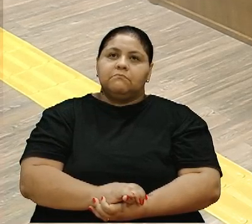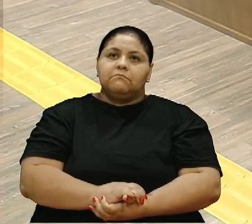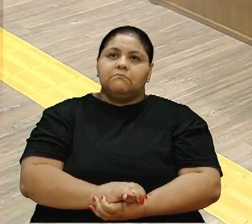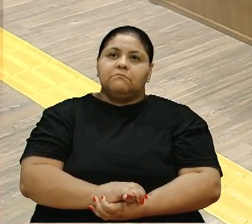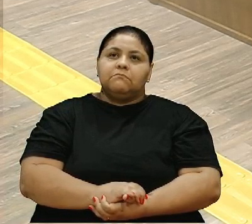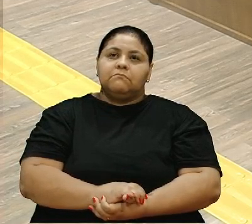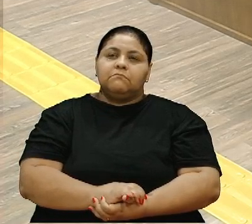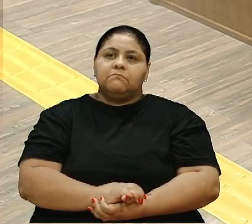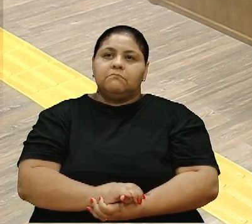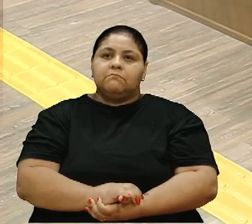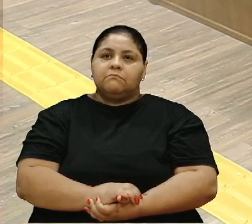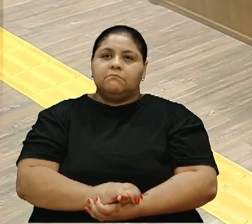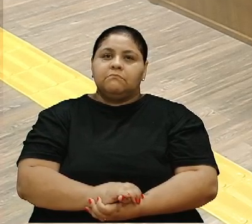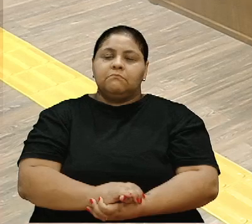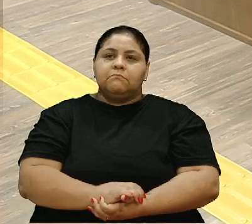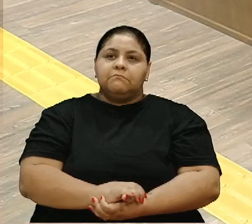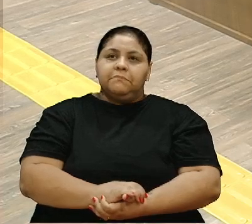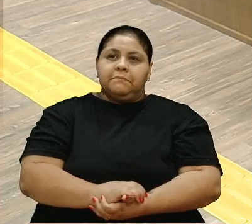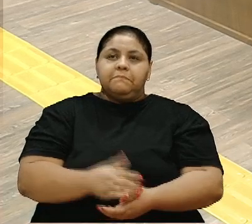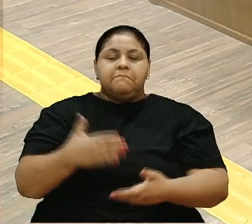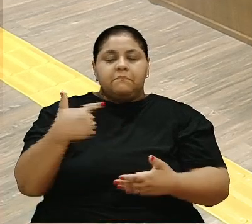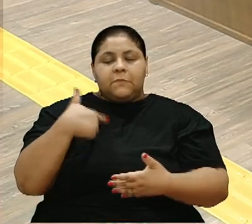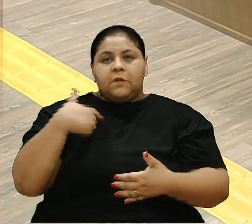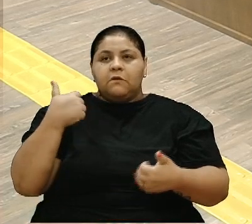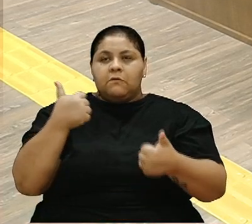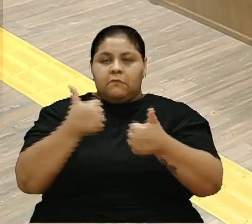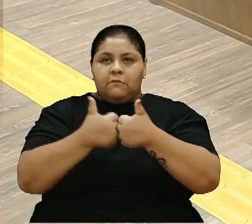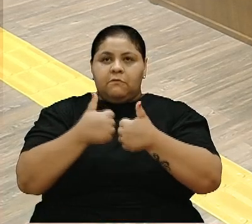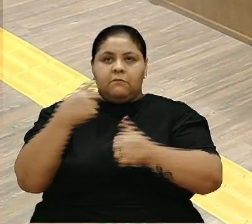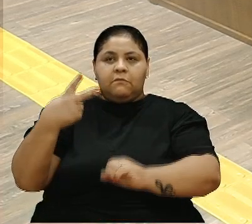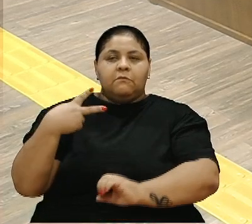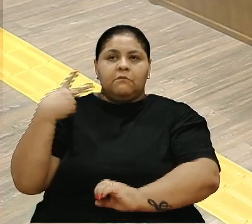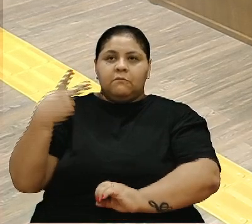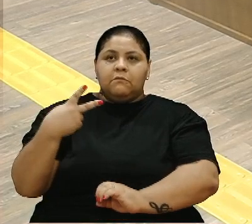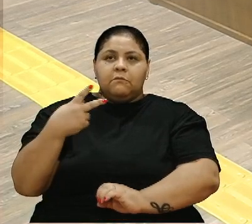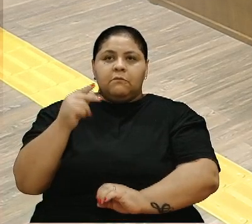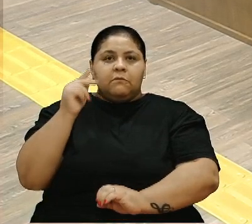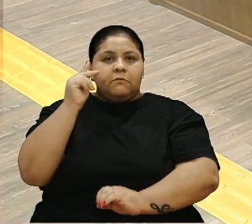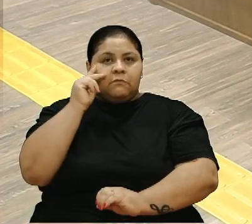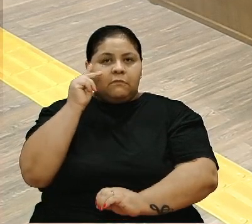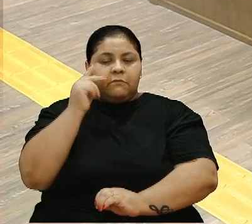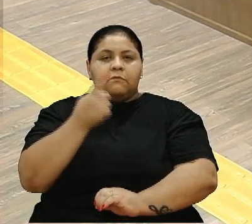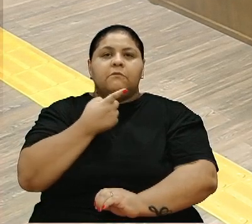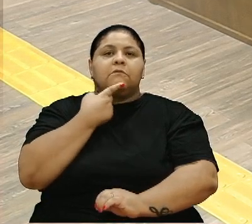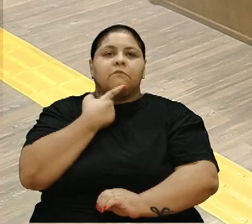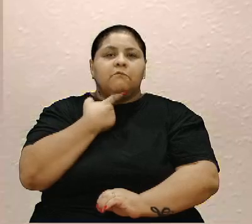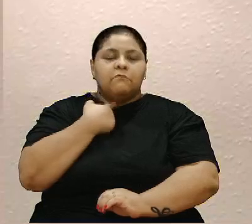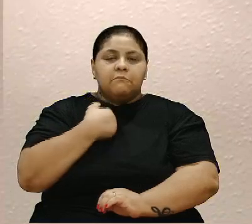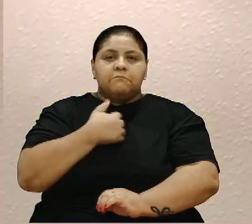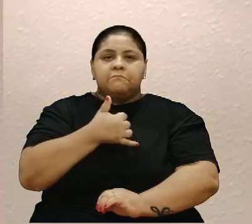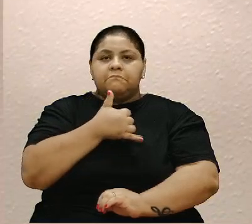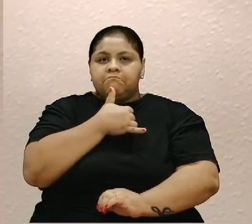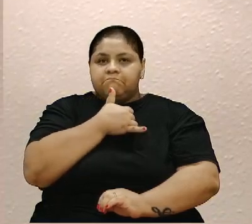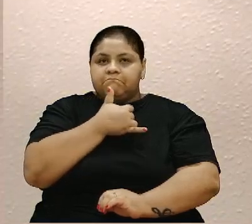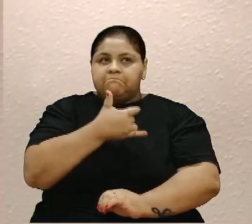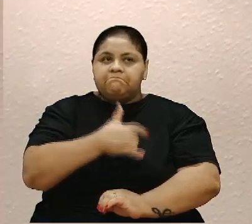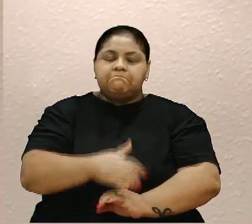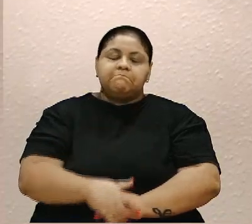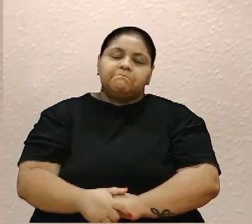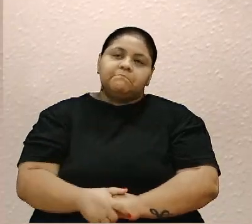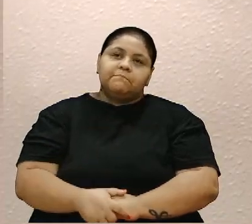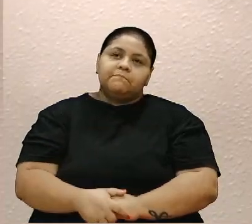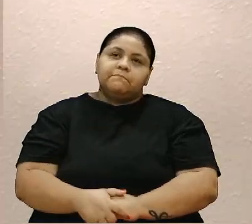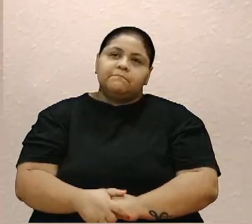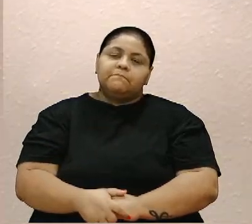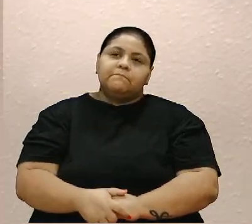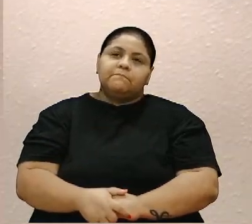Obrigada, senhor presidente. Eu, juntamente com o vereador Cláudio Libardi, gostaria de fazer um voto de pesar